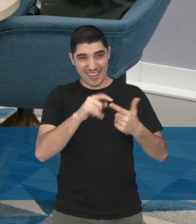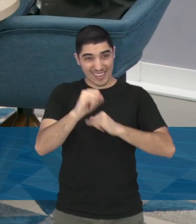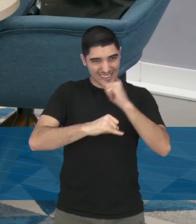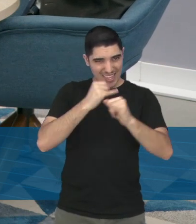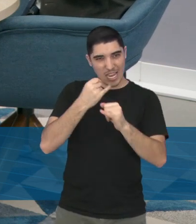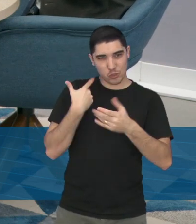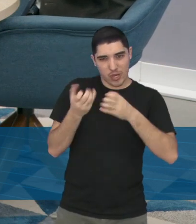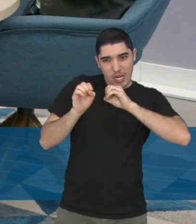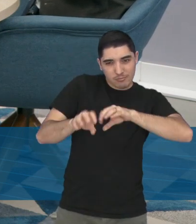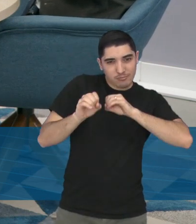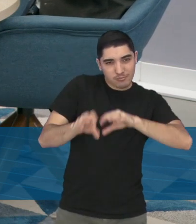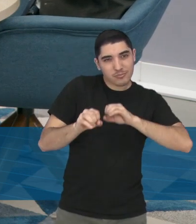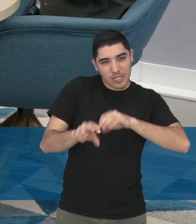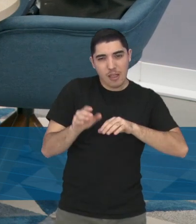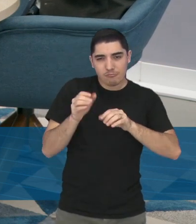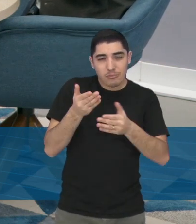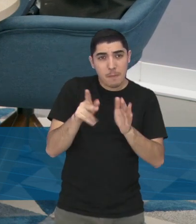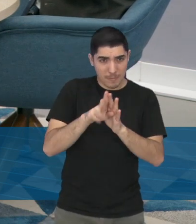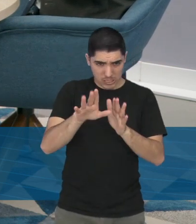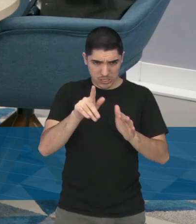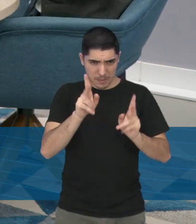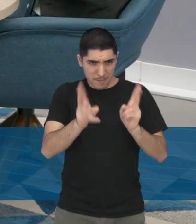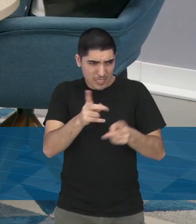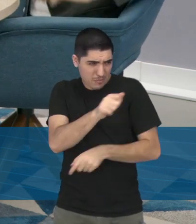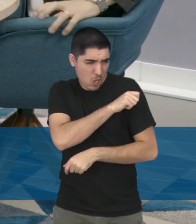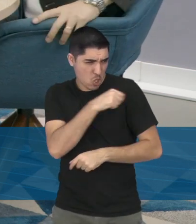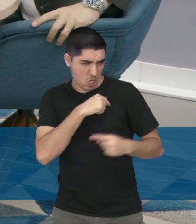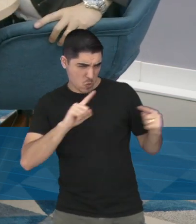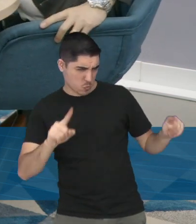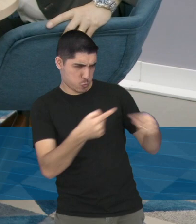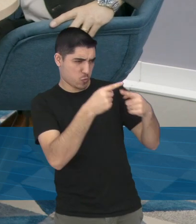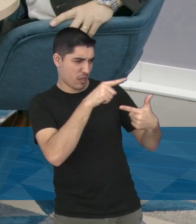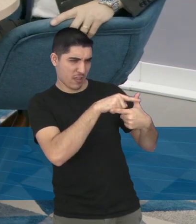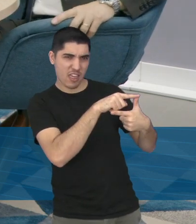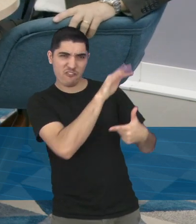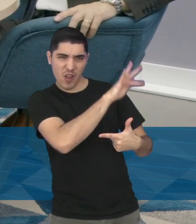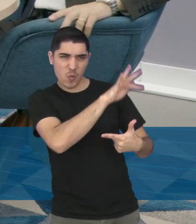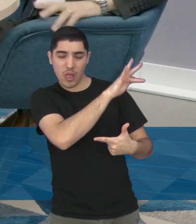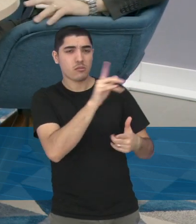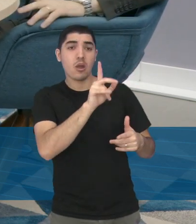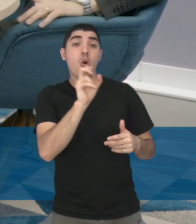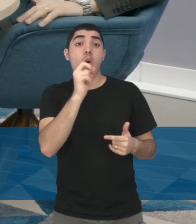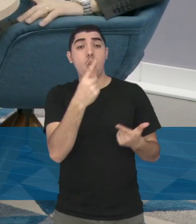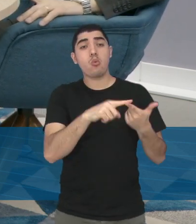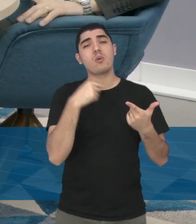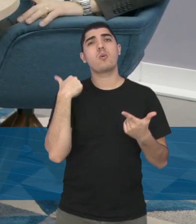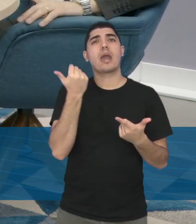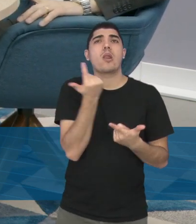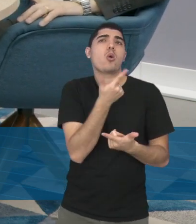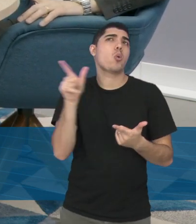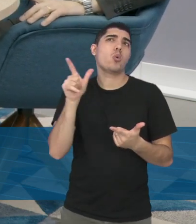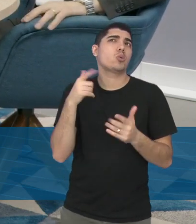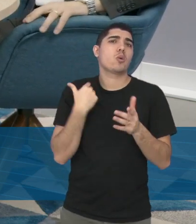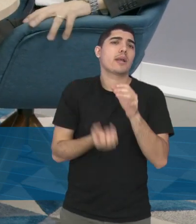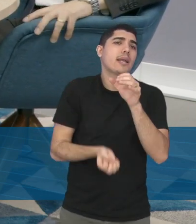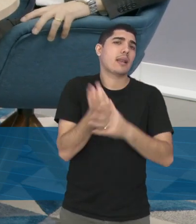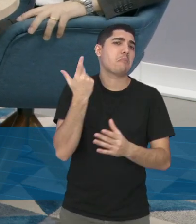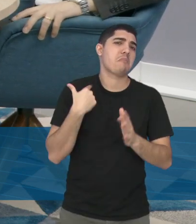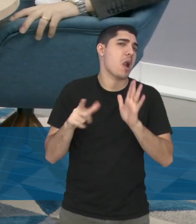pessoas. Ou eu posso também abrir uma loja virtual. Eu entro aí e adquiro uma franquia virtual e coloco lá